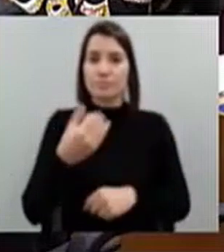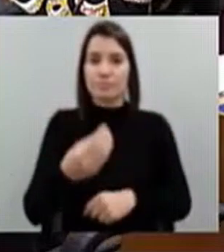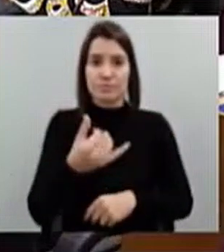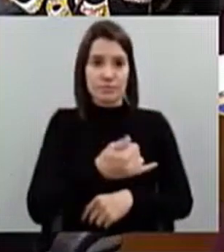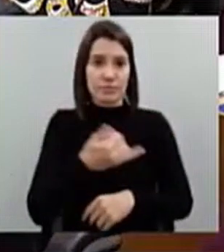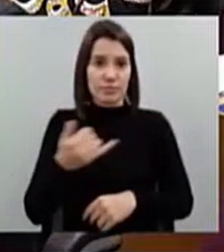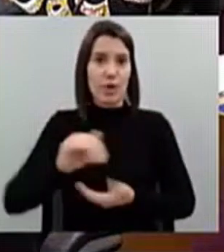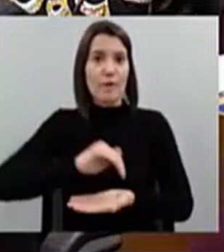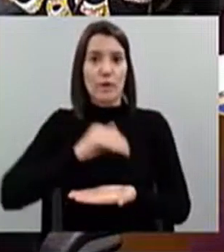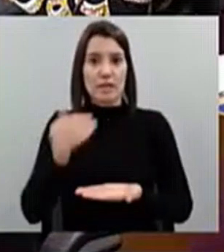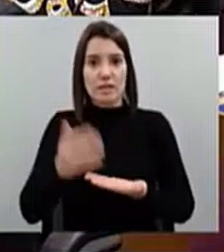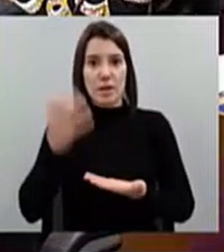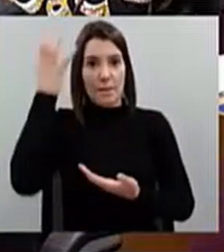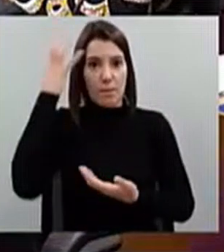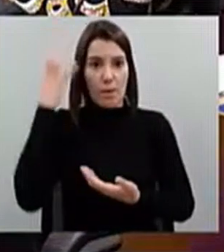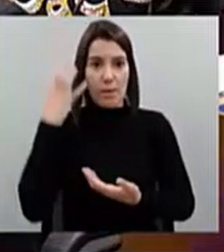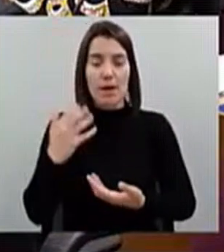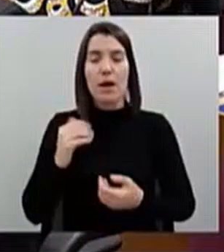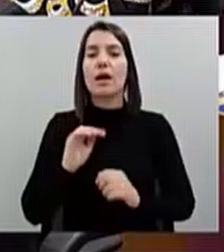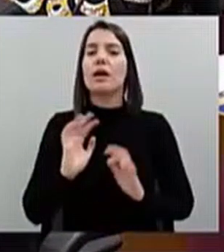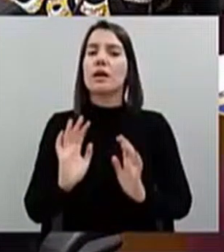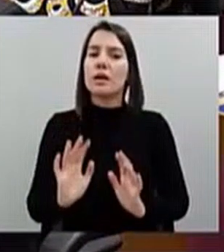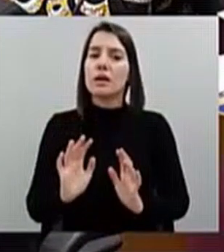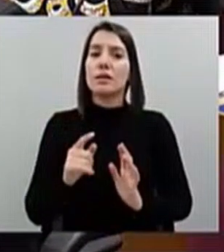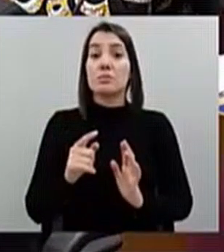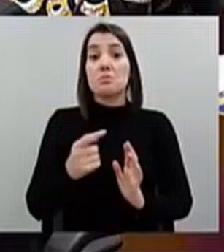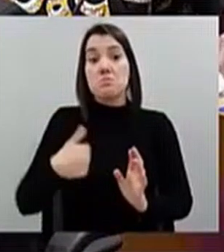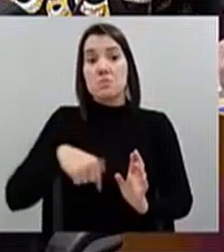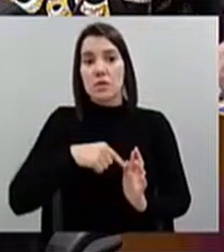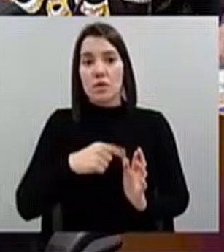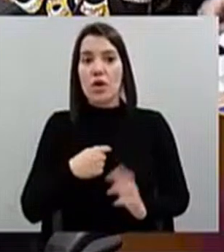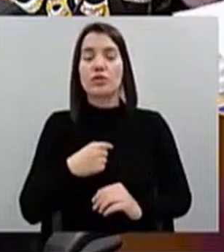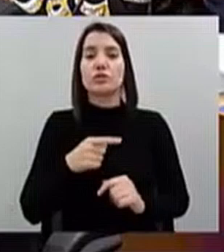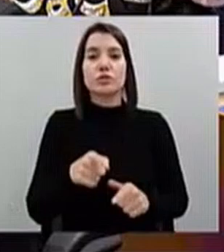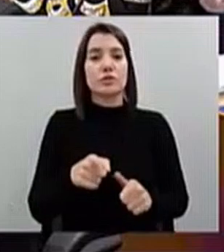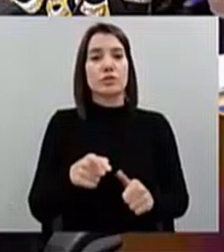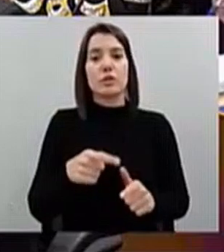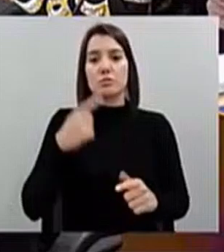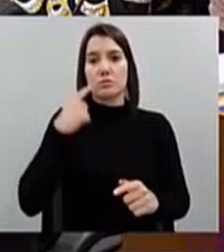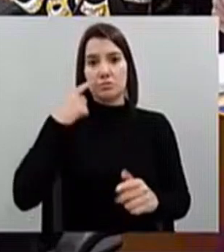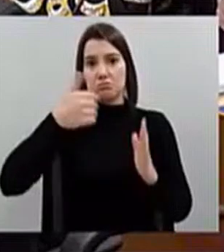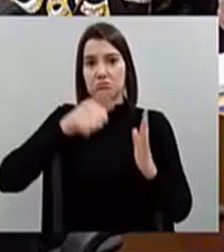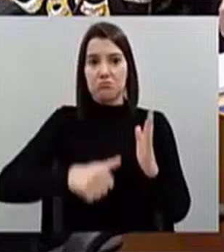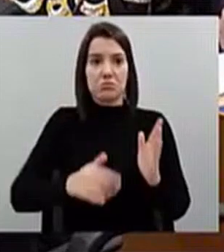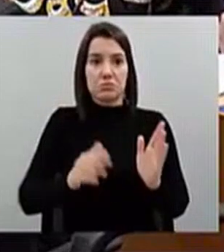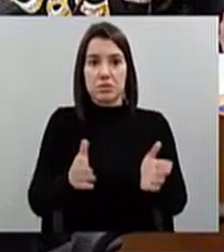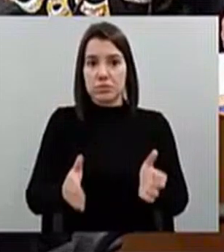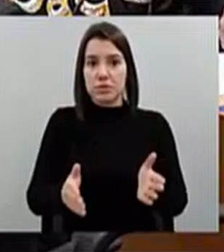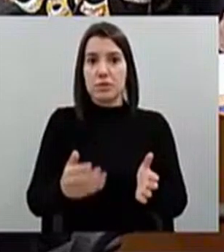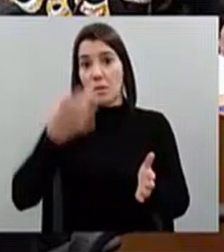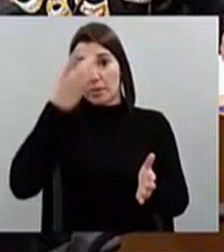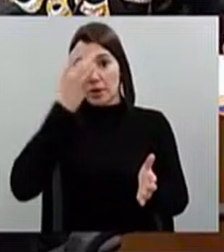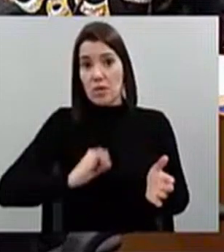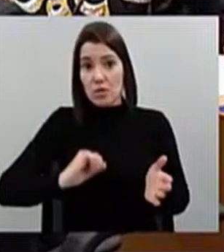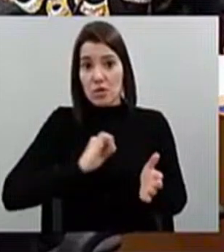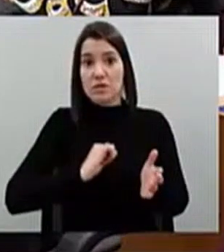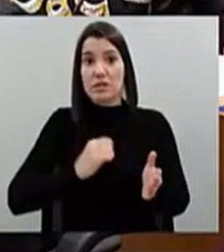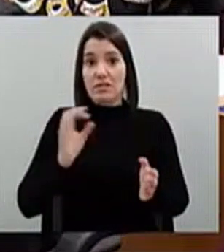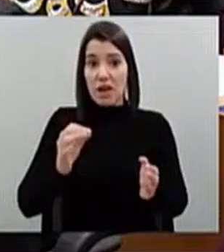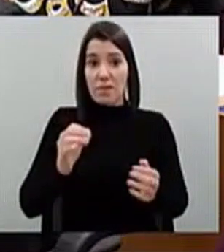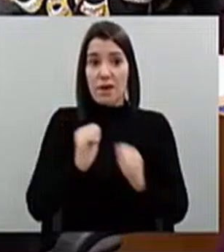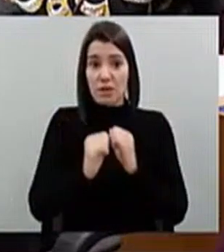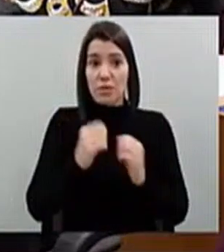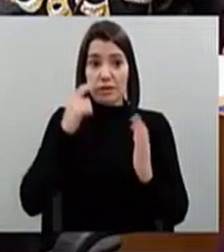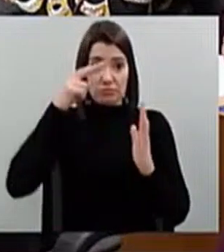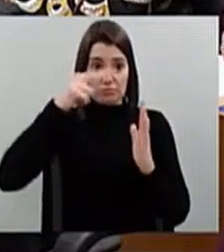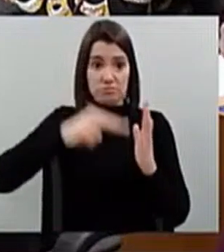de Pombal. Ou melhor, neste caso, pelo menos da nossa parte, vamos escusar-nos a apreciar. No nosso entender, só faria sentido apreciar estes documentos se a Assembleia Municipal de